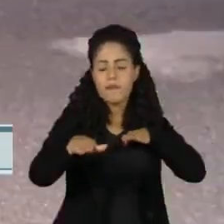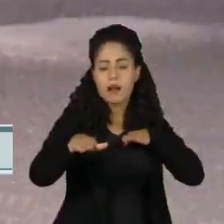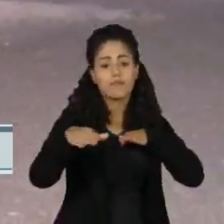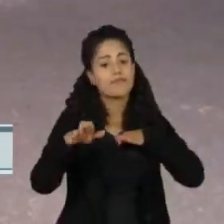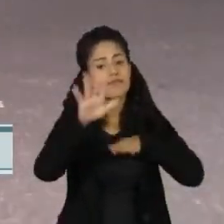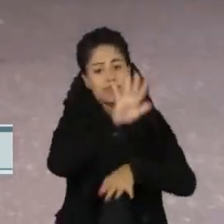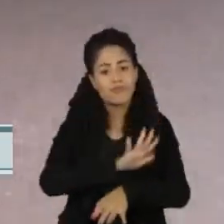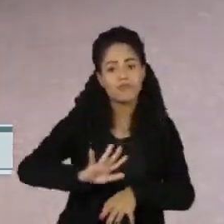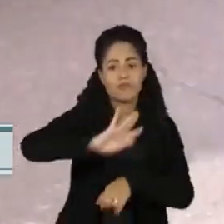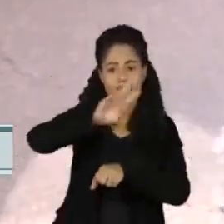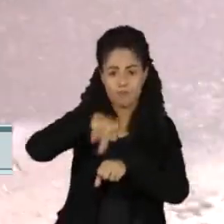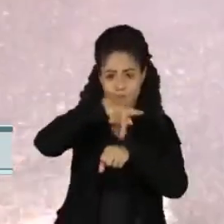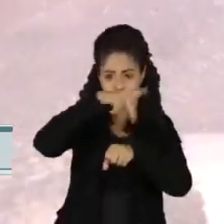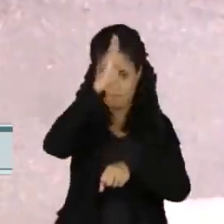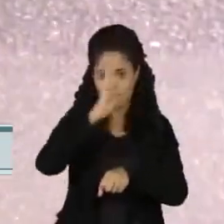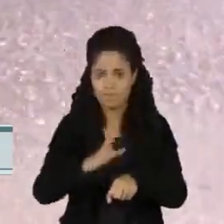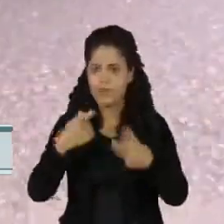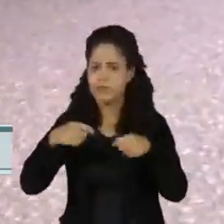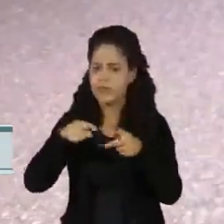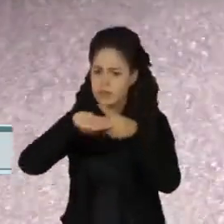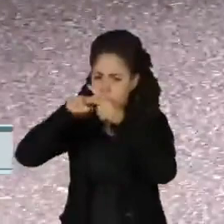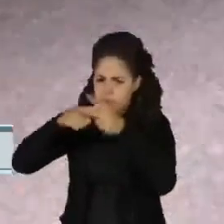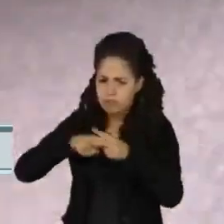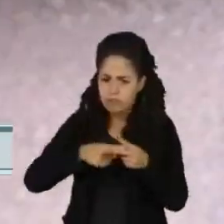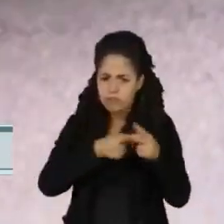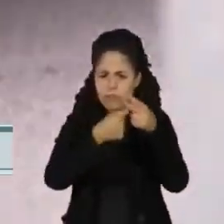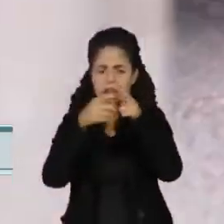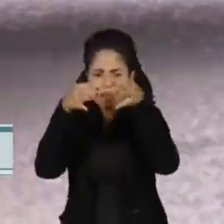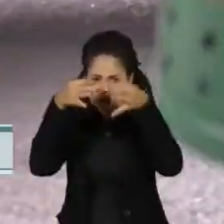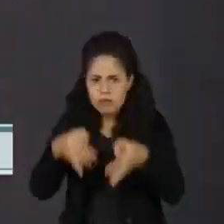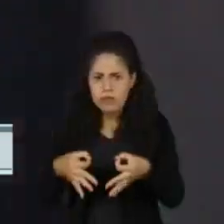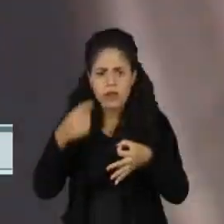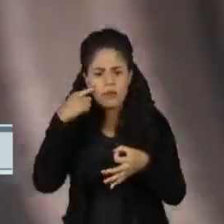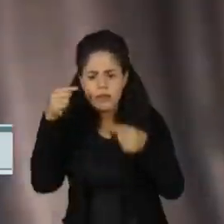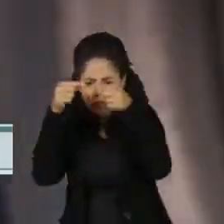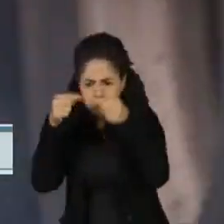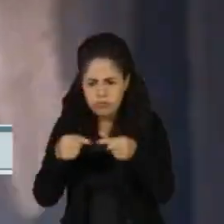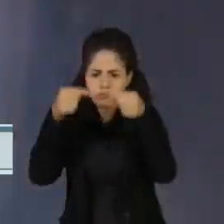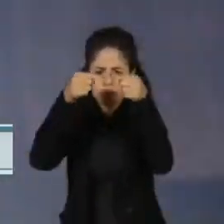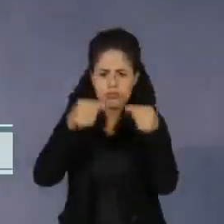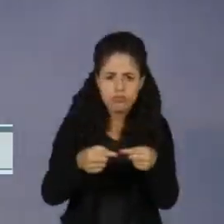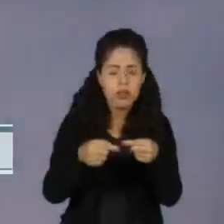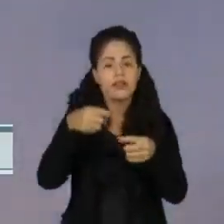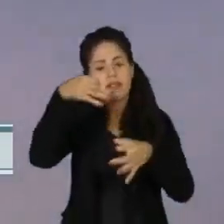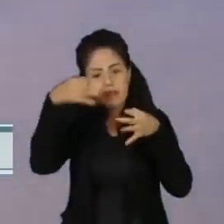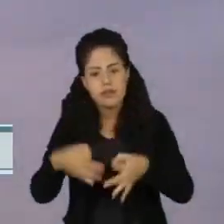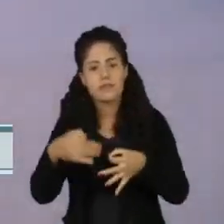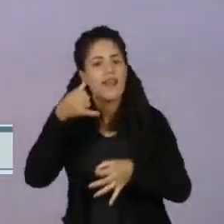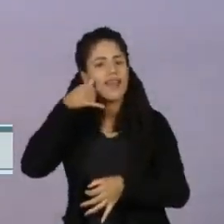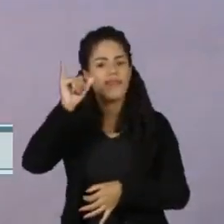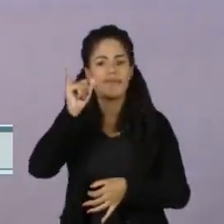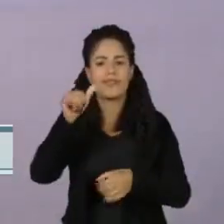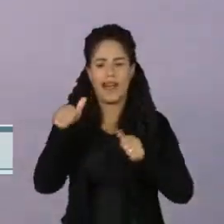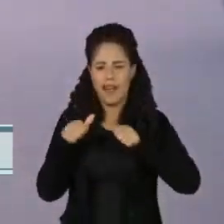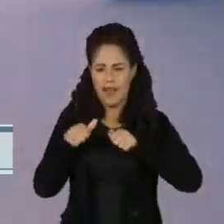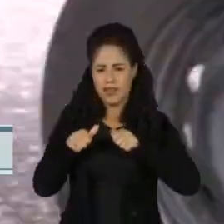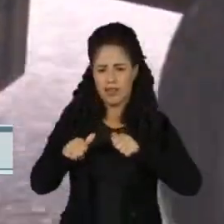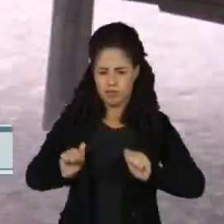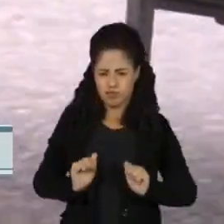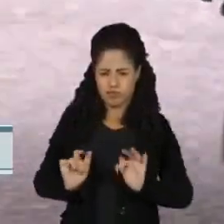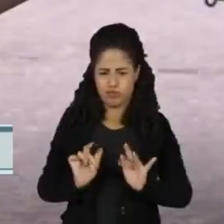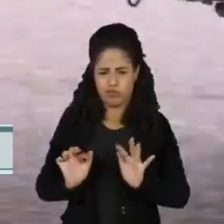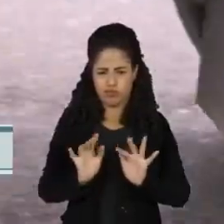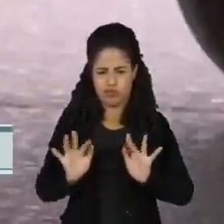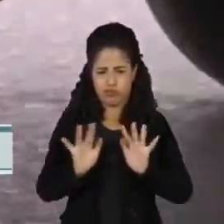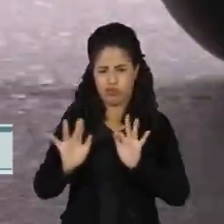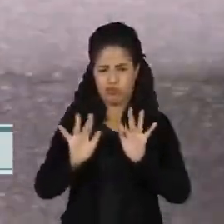sejam obrigados a passar por essa inspeção veicular, que dentre outras coisas, né, haverá essa fiscalização da